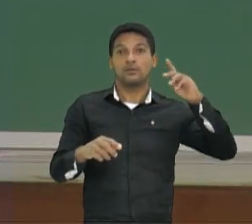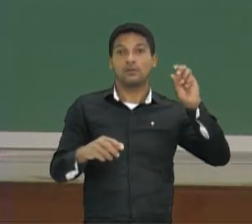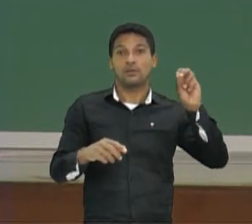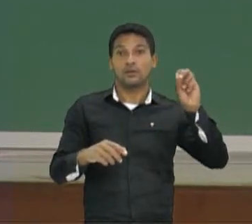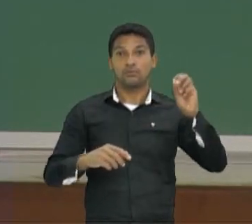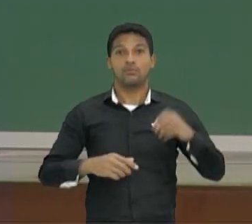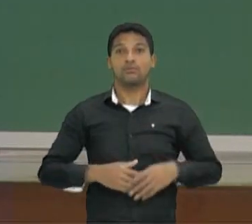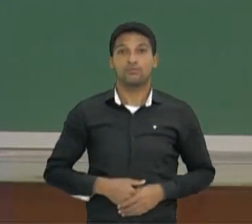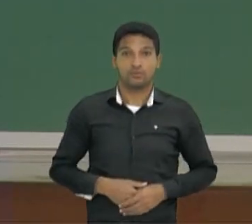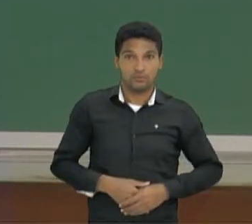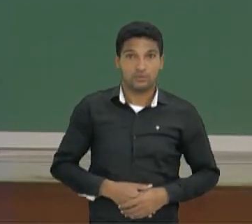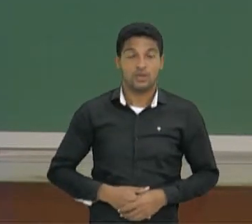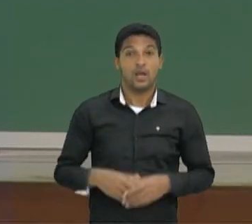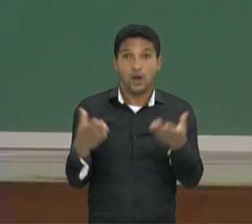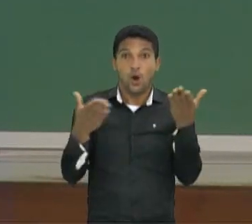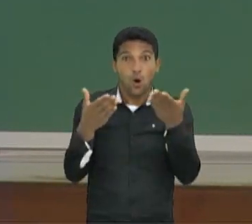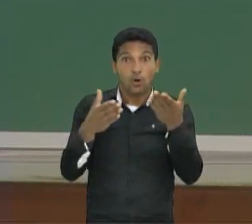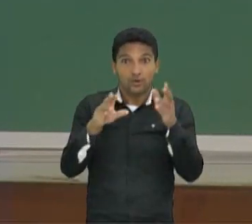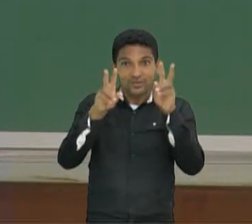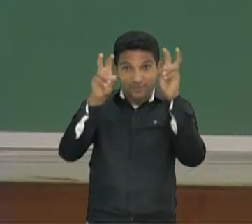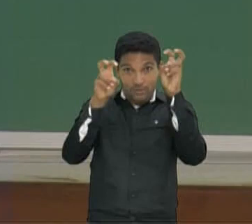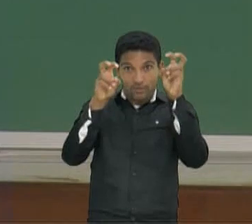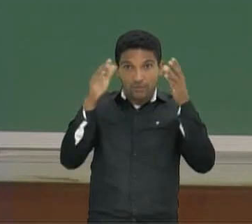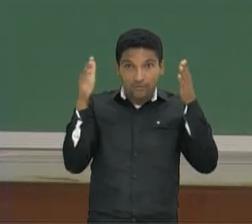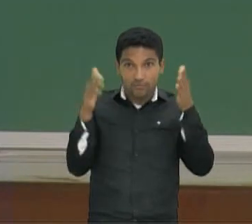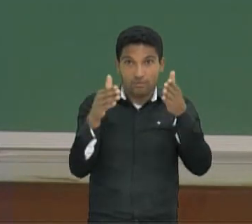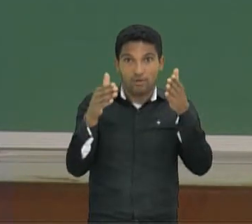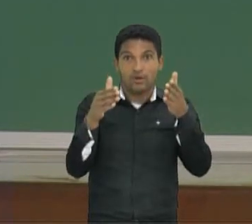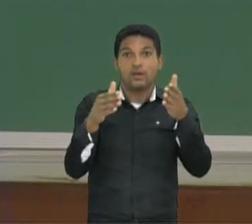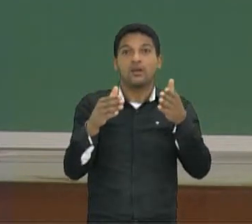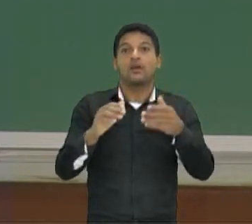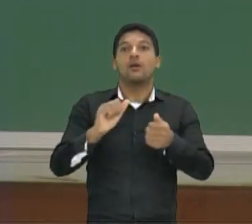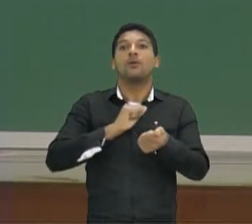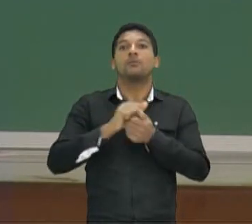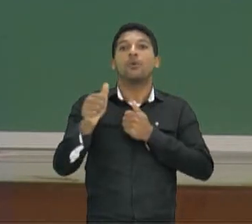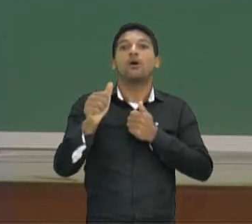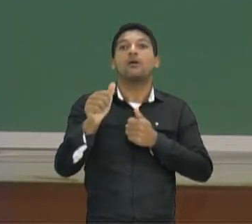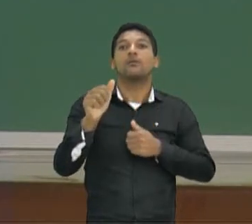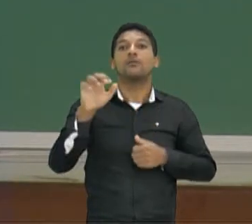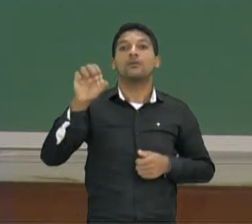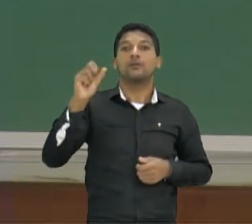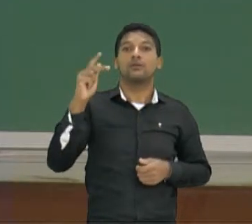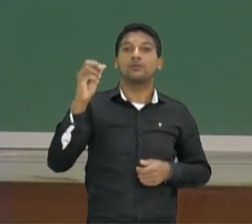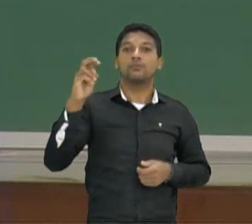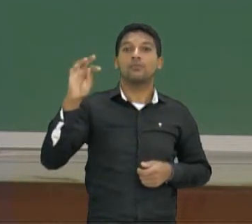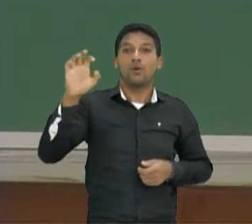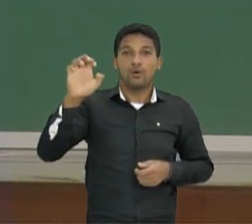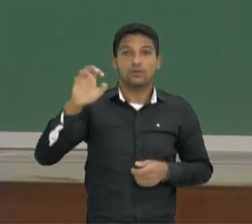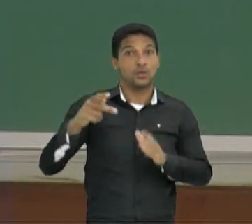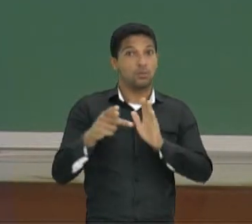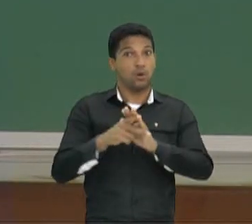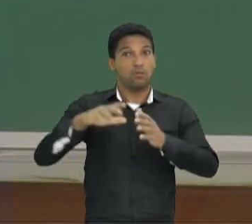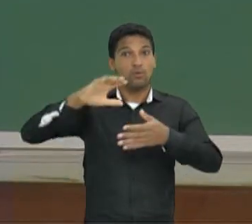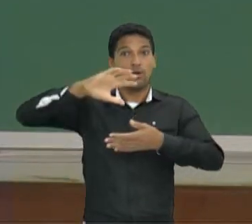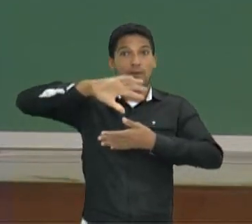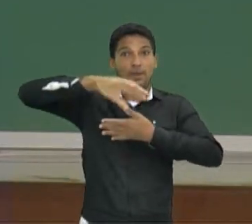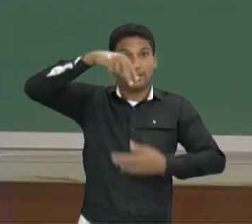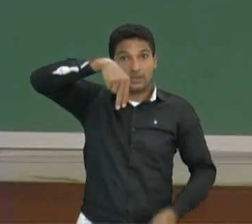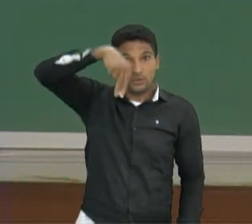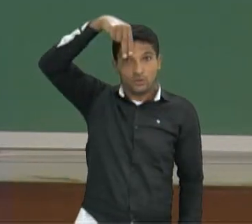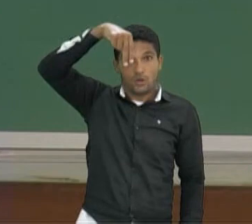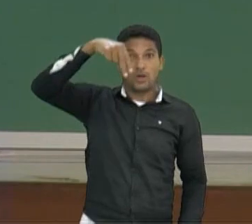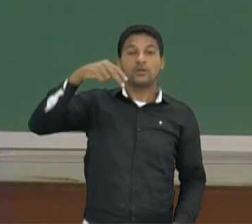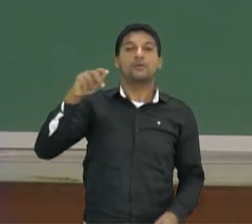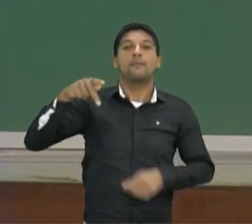para um esporte que é muito difundido, bastante praticado, principalmente nos países da América do Norte, né? Países